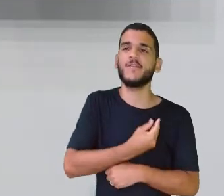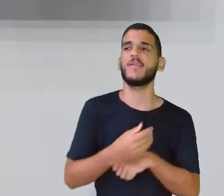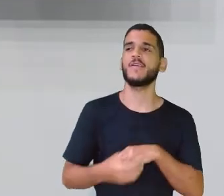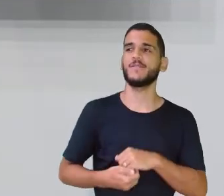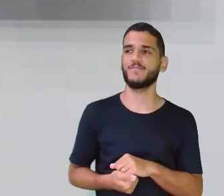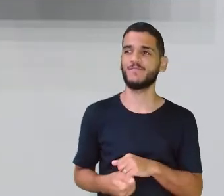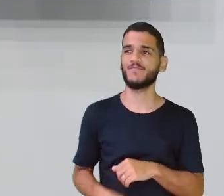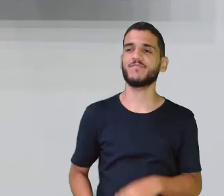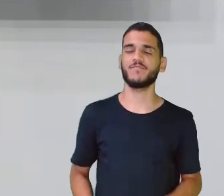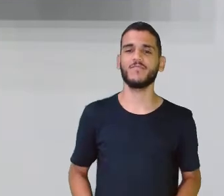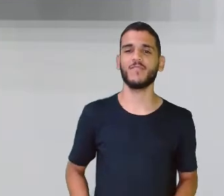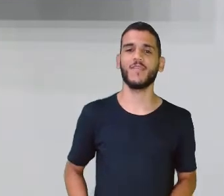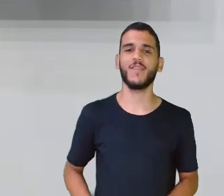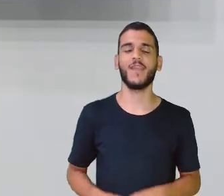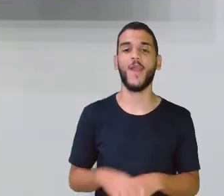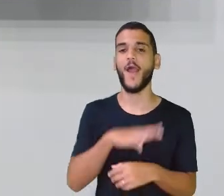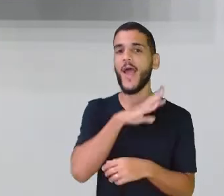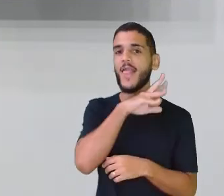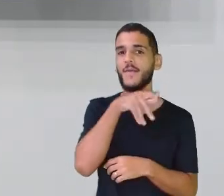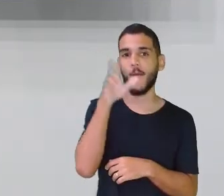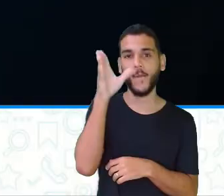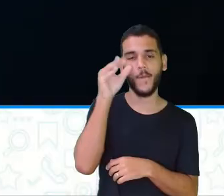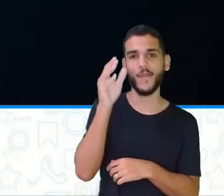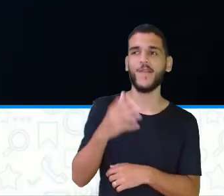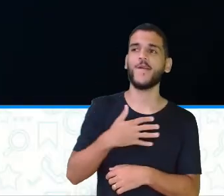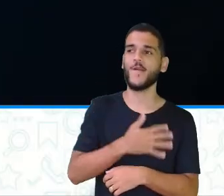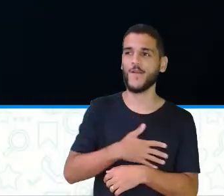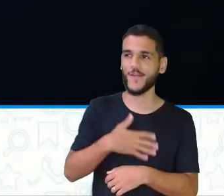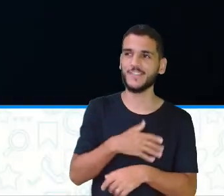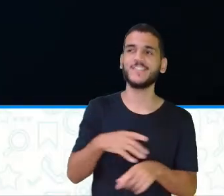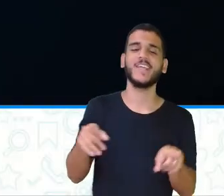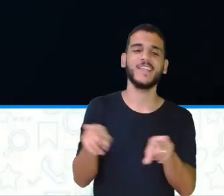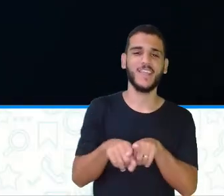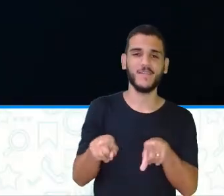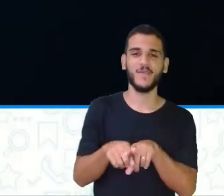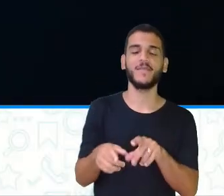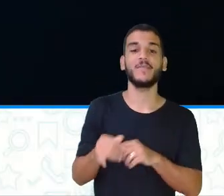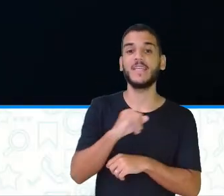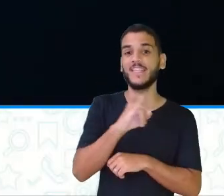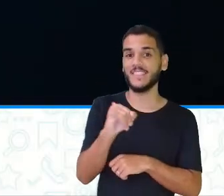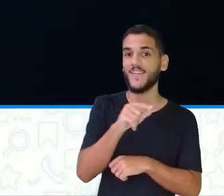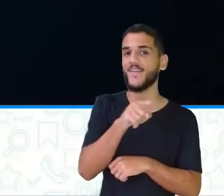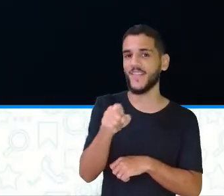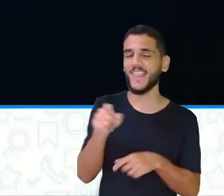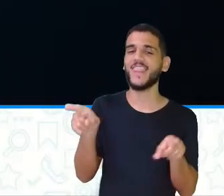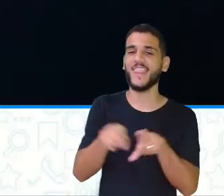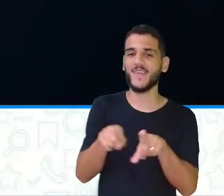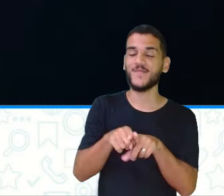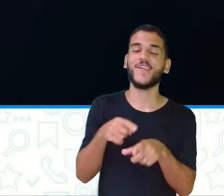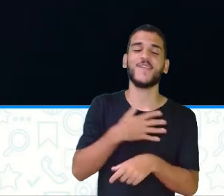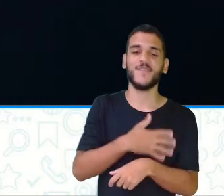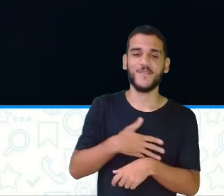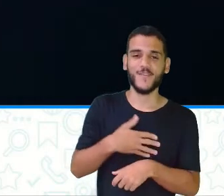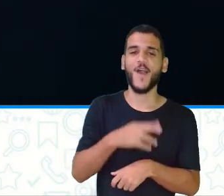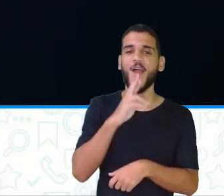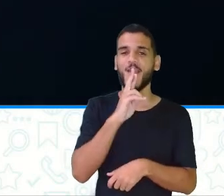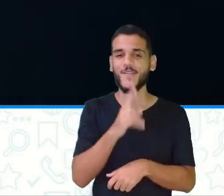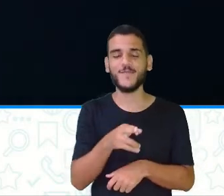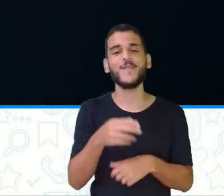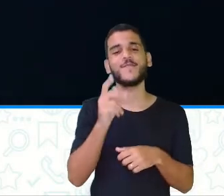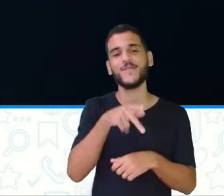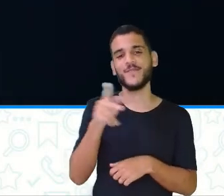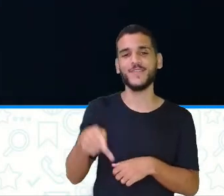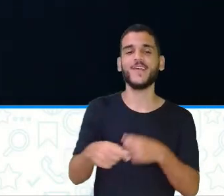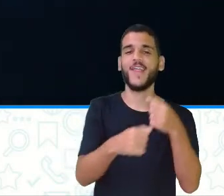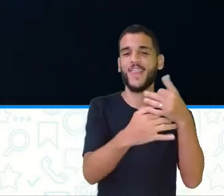do bicho curioso de hoje. Se você gostou, fala ali para a professora Mauriceia. Olha só como ele é interessante. Vale